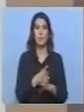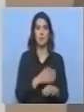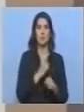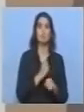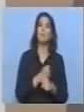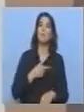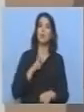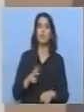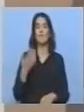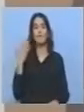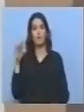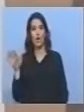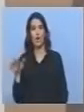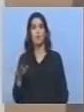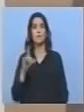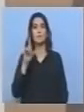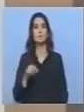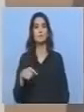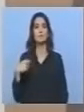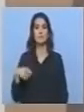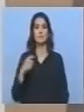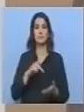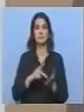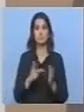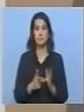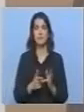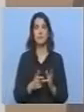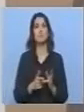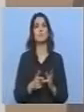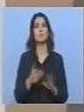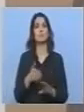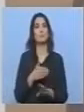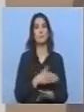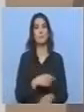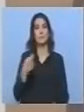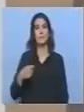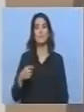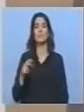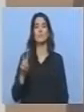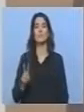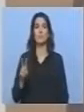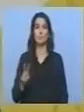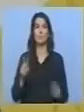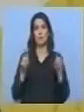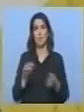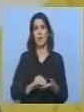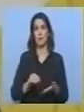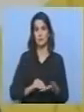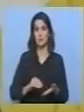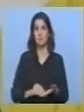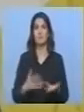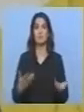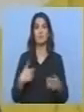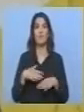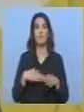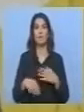fora, fui presidente do técnico, antes disso vice-presidente para os assuntos administrativos, e, portanto, faço